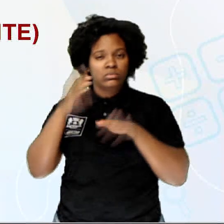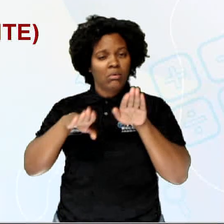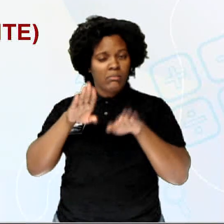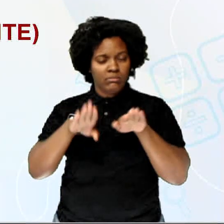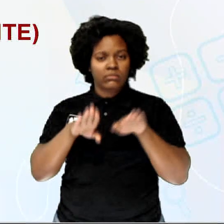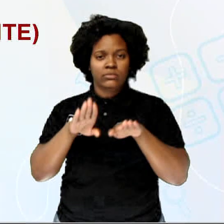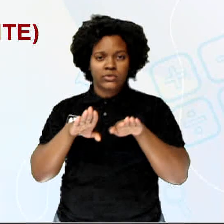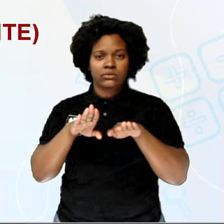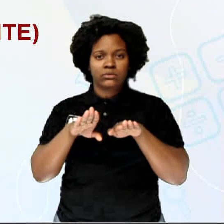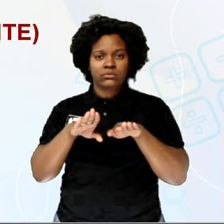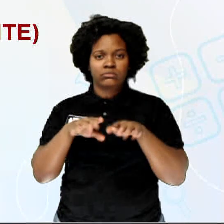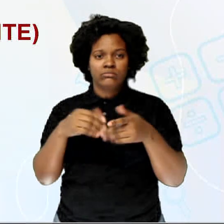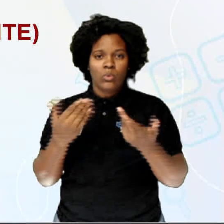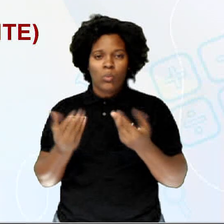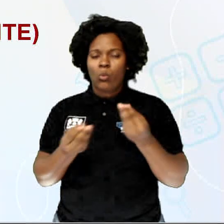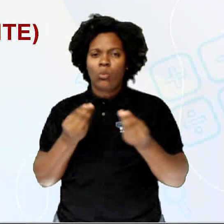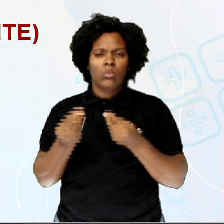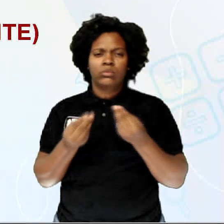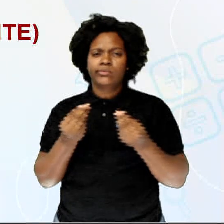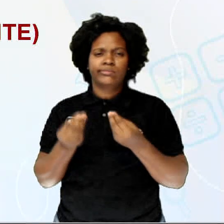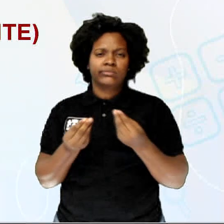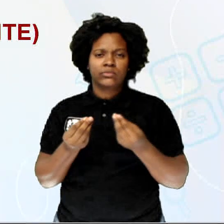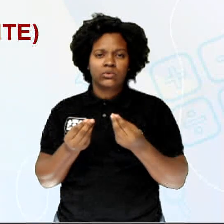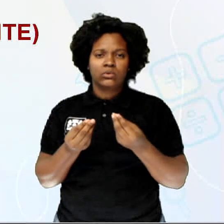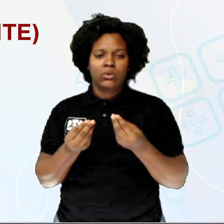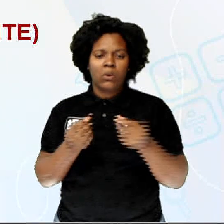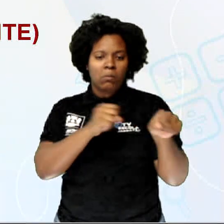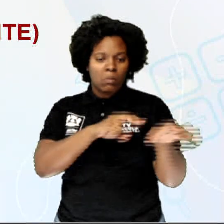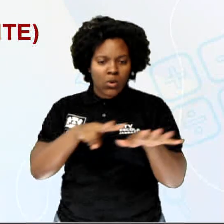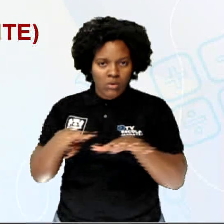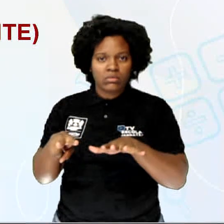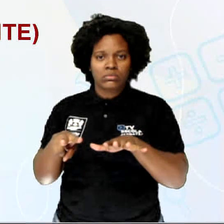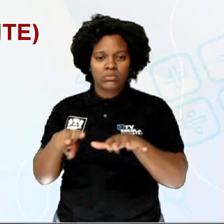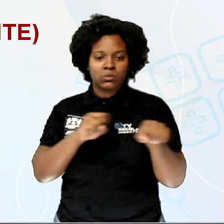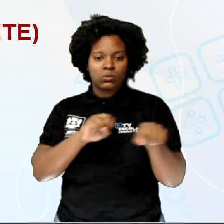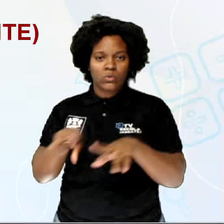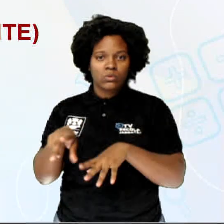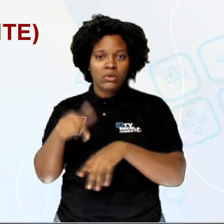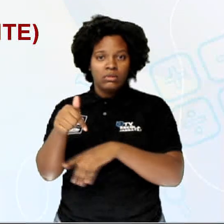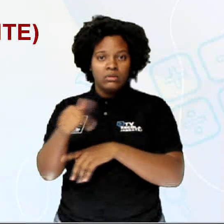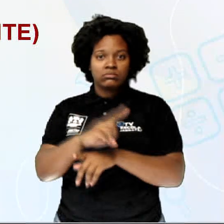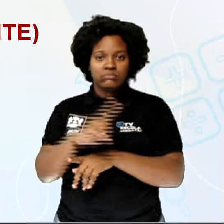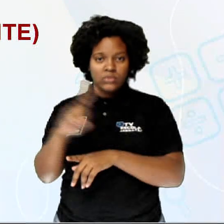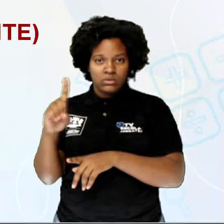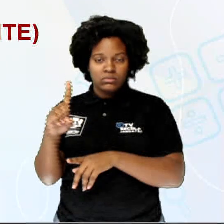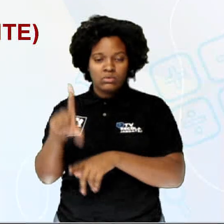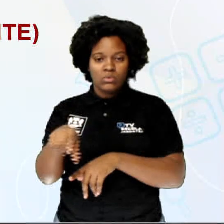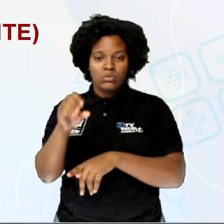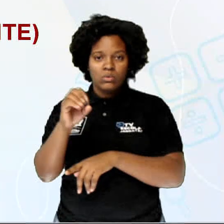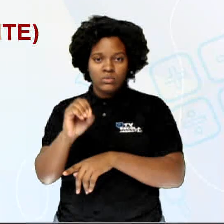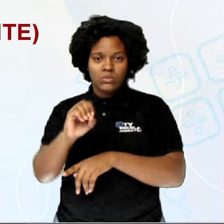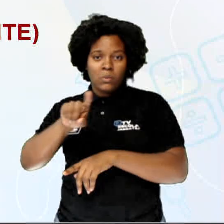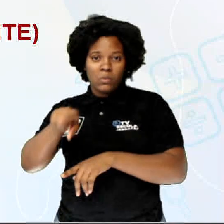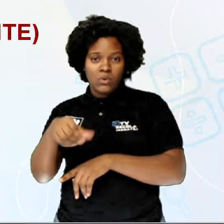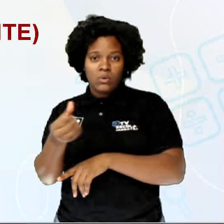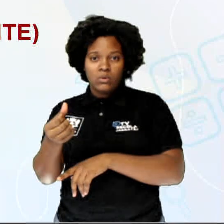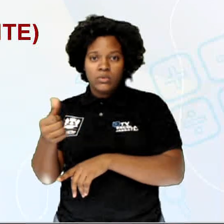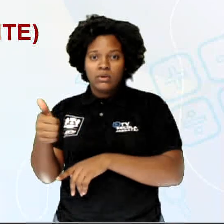ver ali entre as respostas, né, aquela que é a mais adequada. Então, qual é aproximadamente a quantidade total de ração consumida